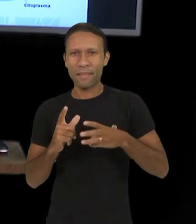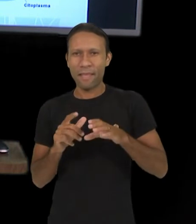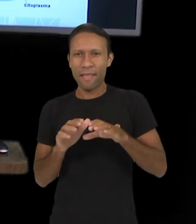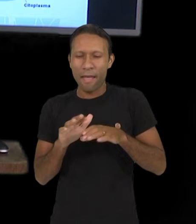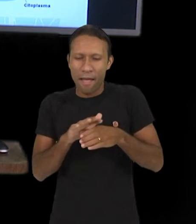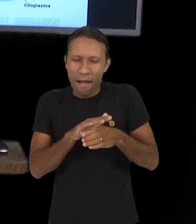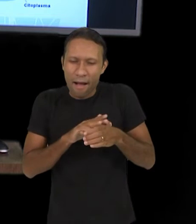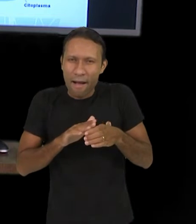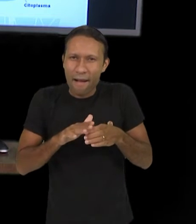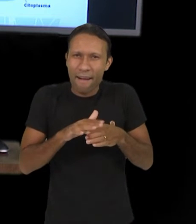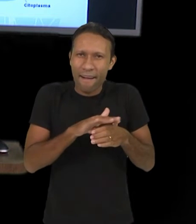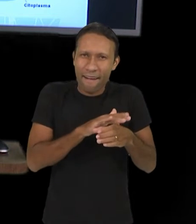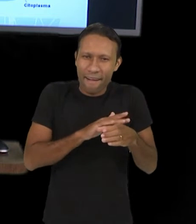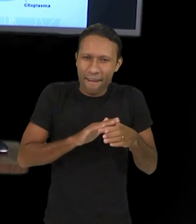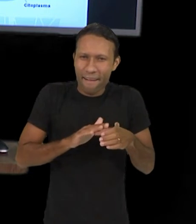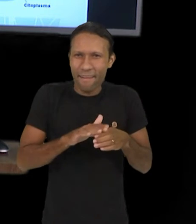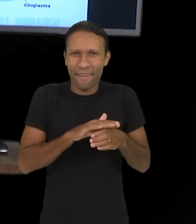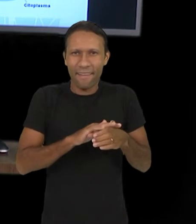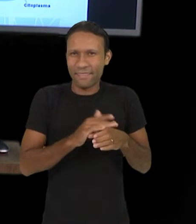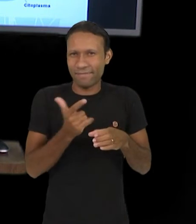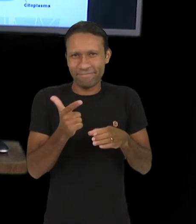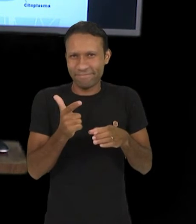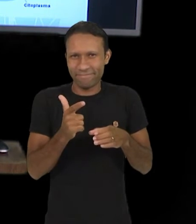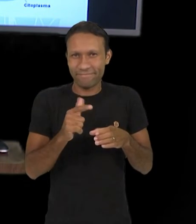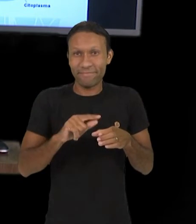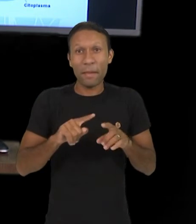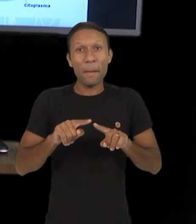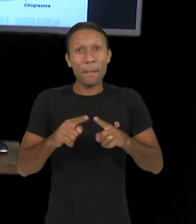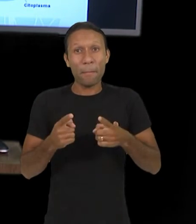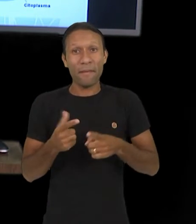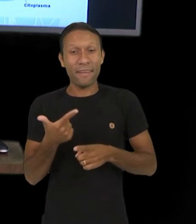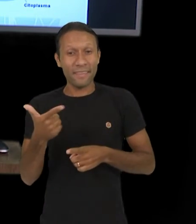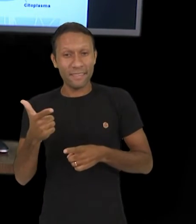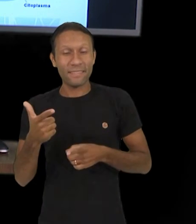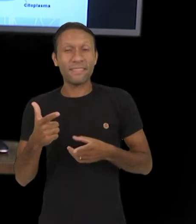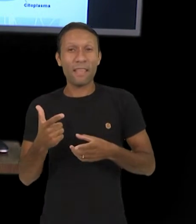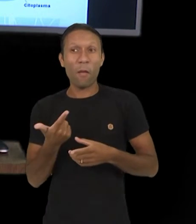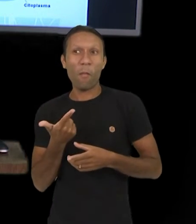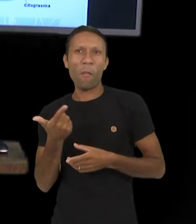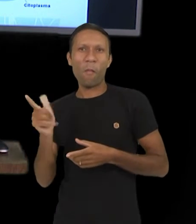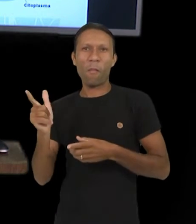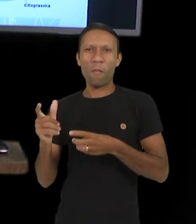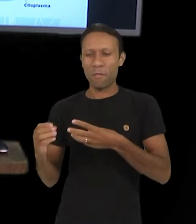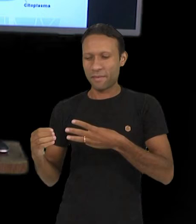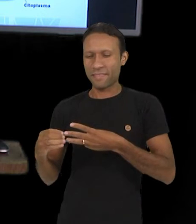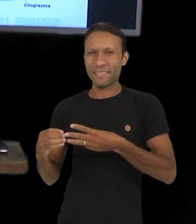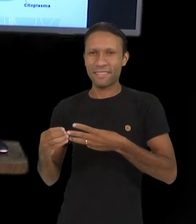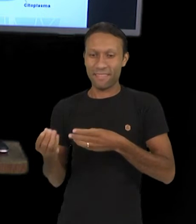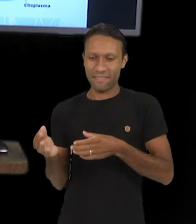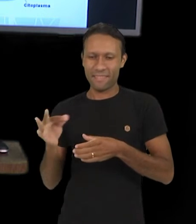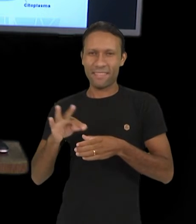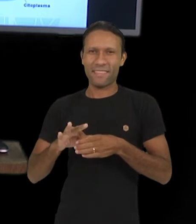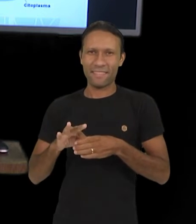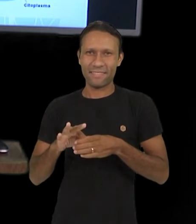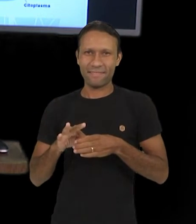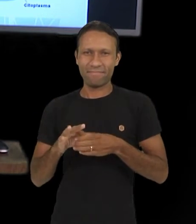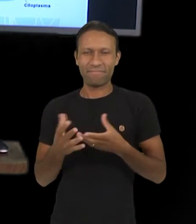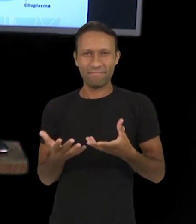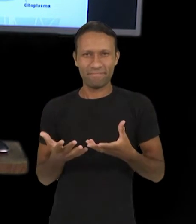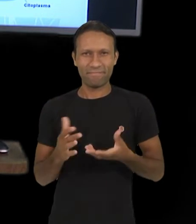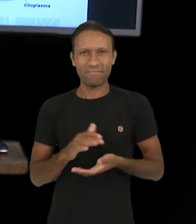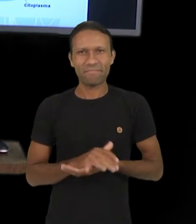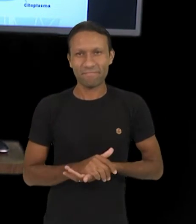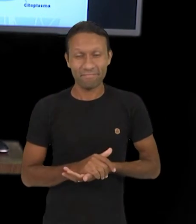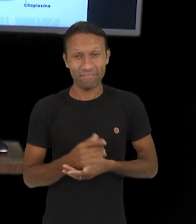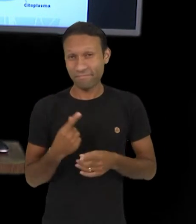citoplasmáticas, na verdade sim, vai ter ribossomos. Assim como a célula eucarionte, a procarionte também vai ter ribossomos,